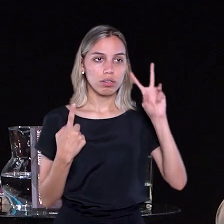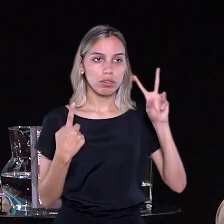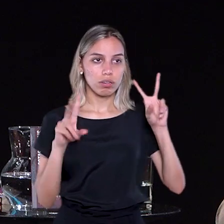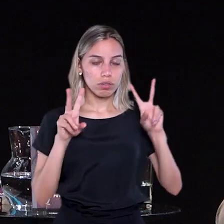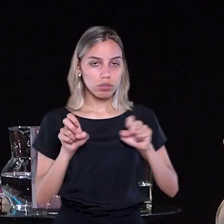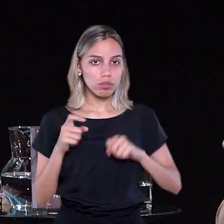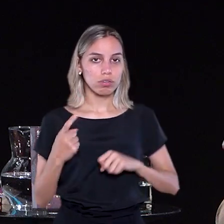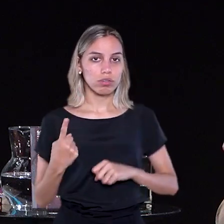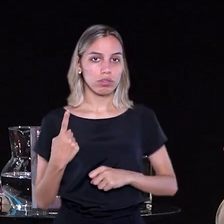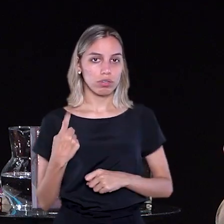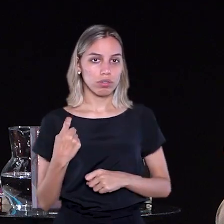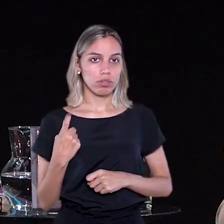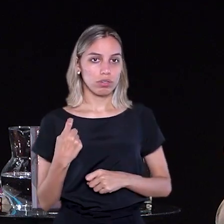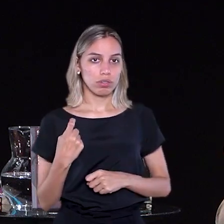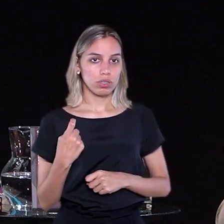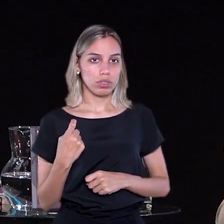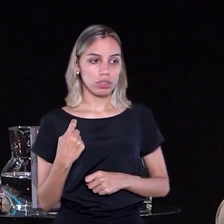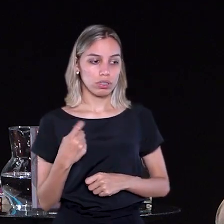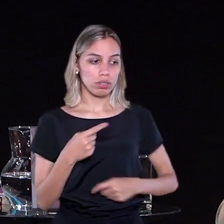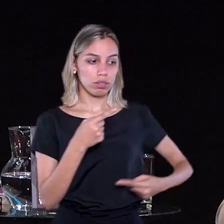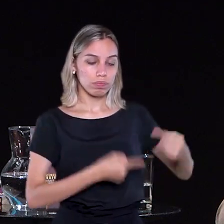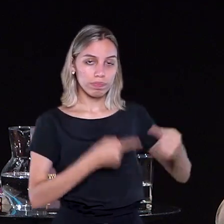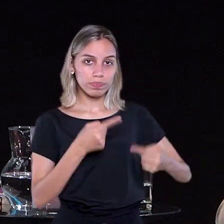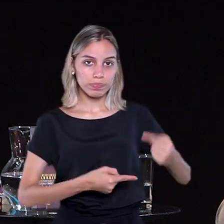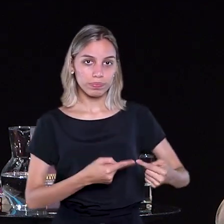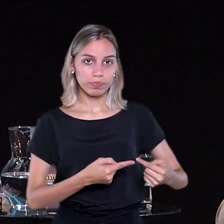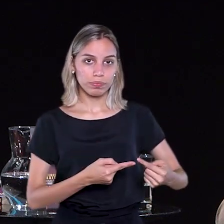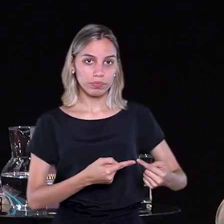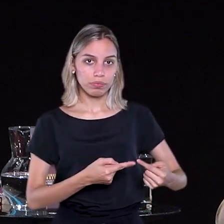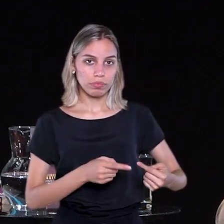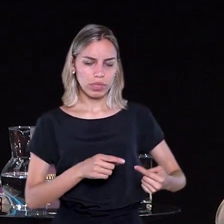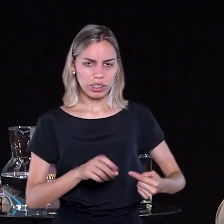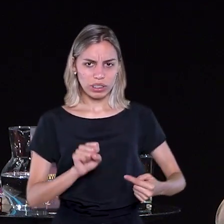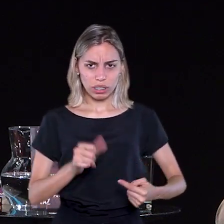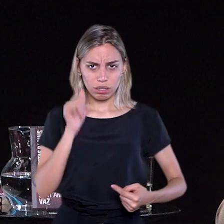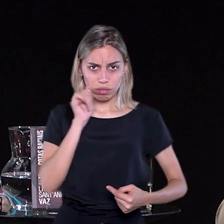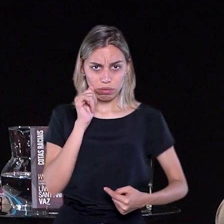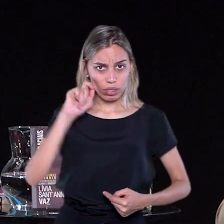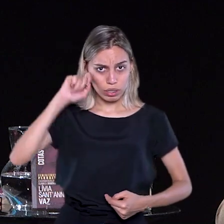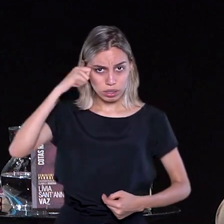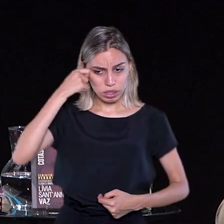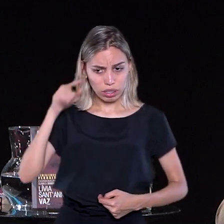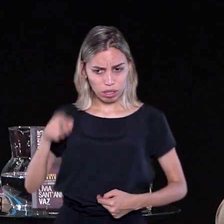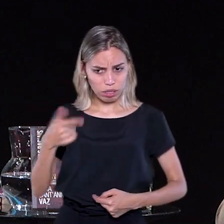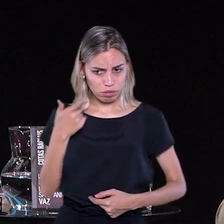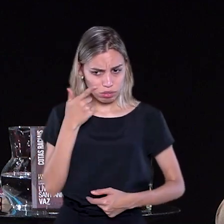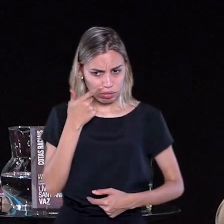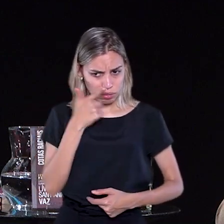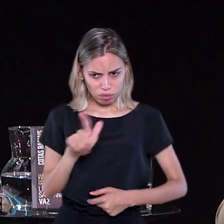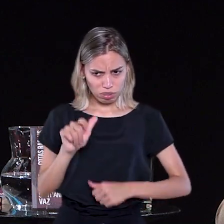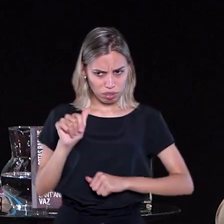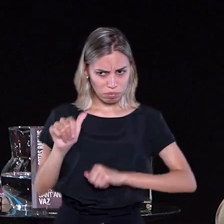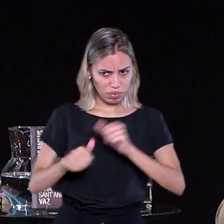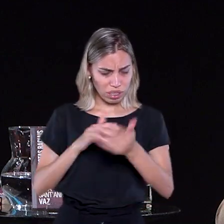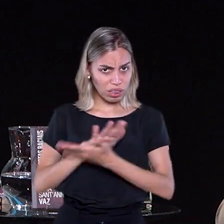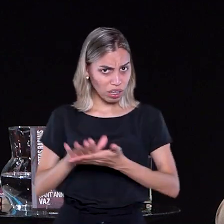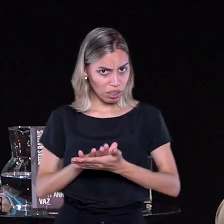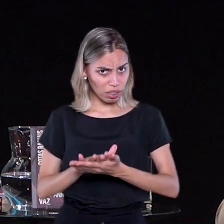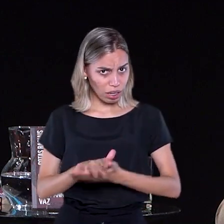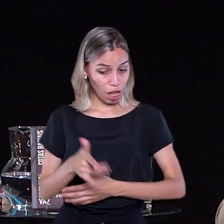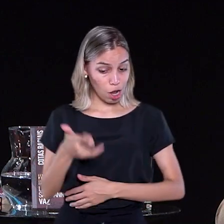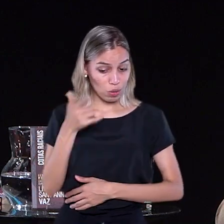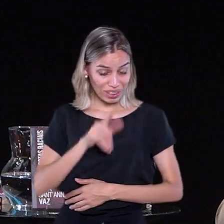Boa noite, como é que você chama? Oi, tudo bem? Eu sou a Clara. E eu queria saber o que você acha sobre como a